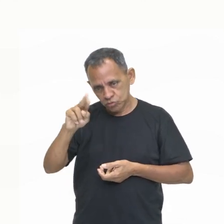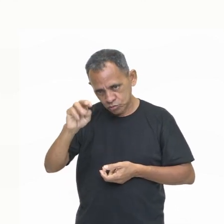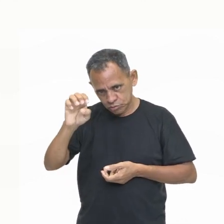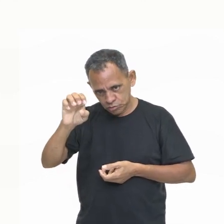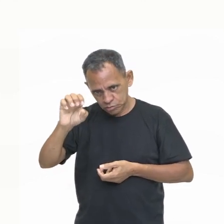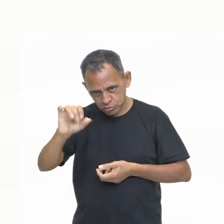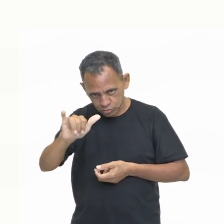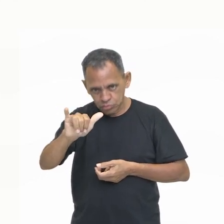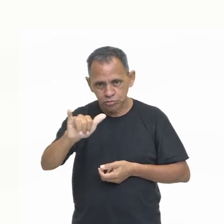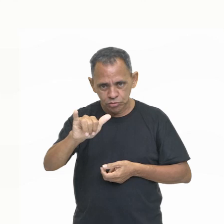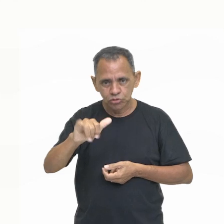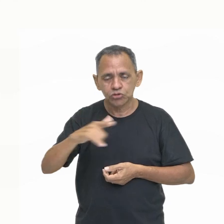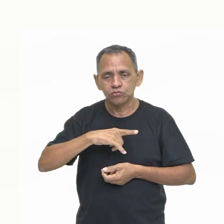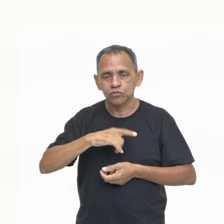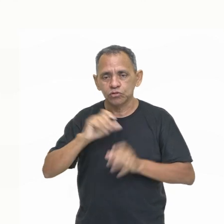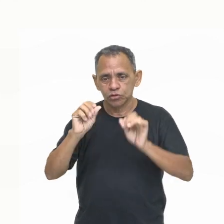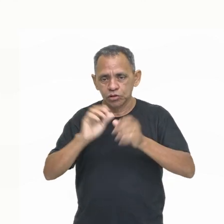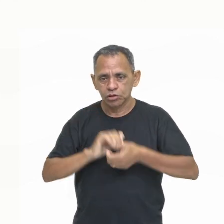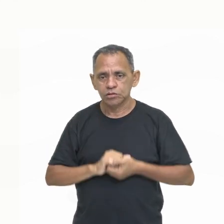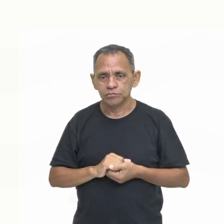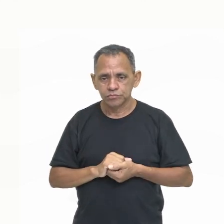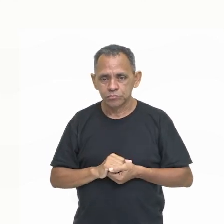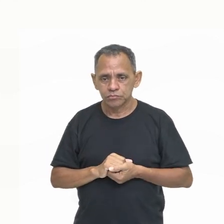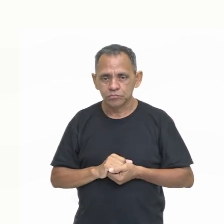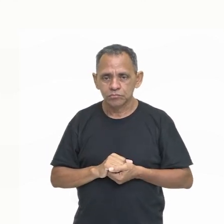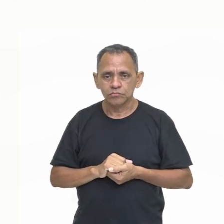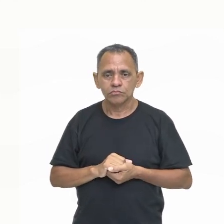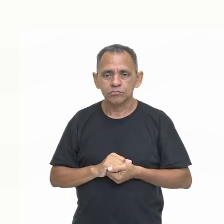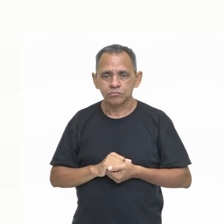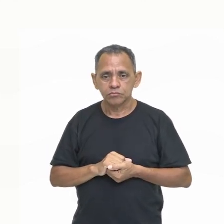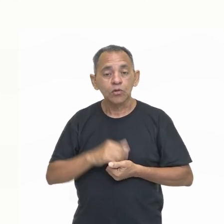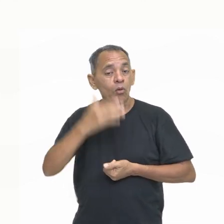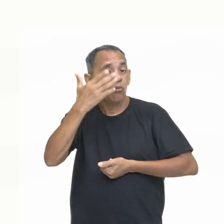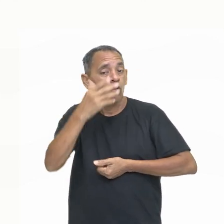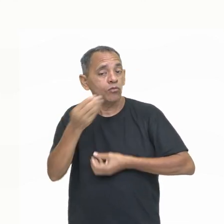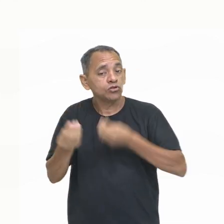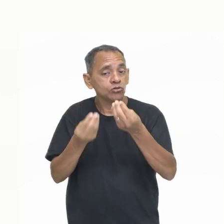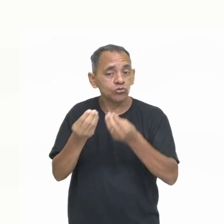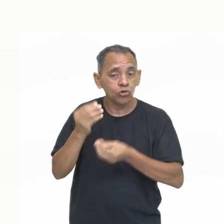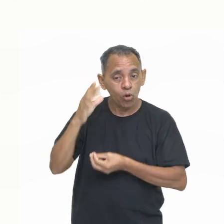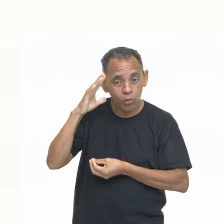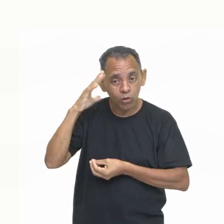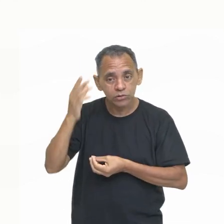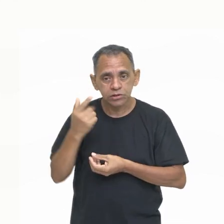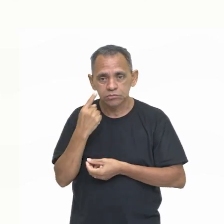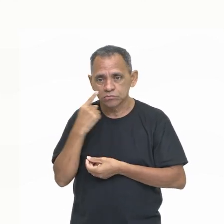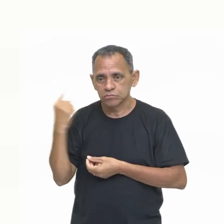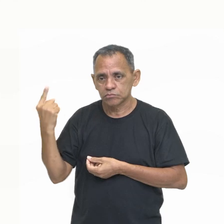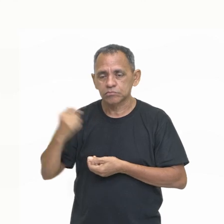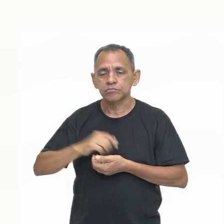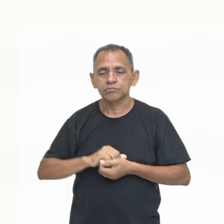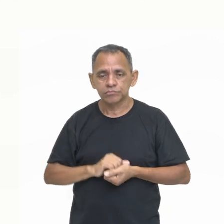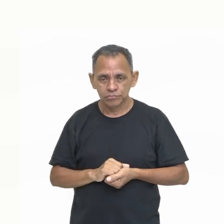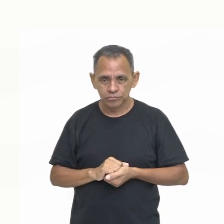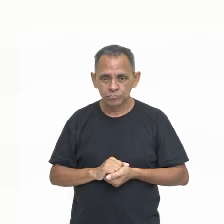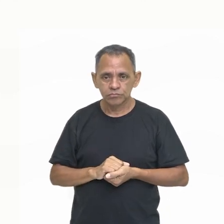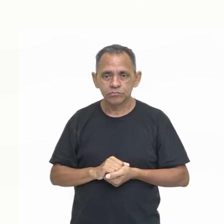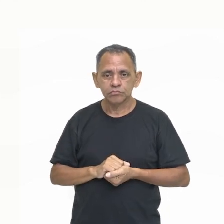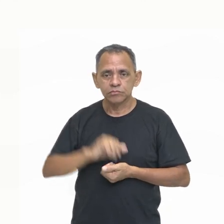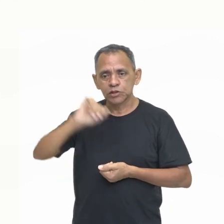do experimento. Então, para vocês terem uma ideia do que aconteceu e como aconteceu, eu trouxe aqui para vocês a